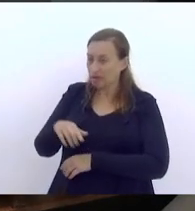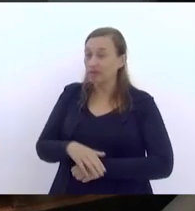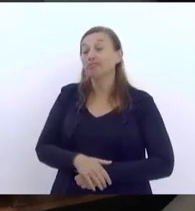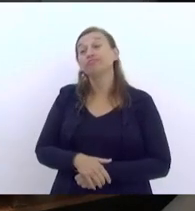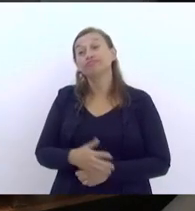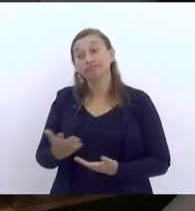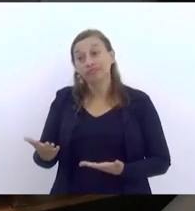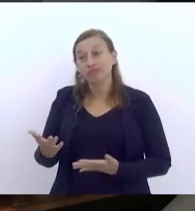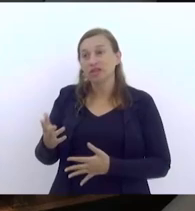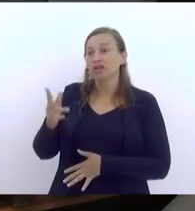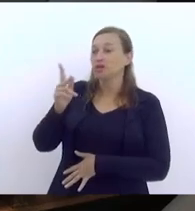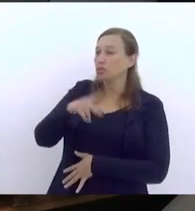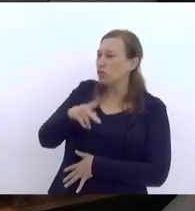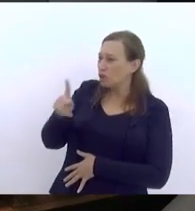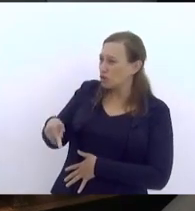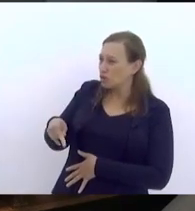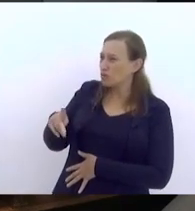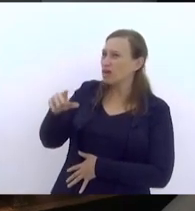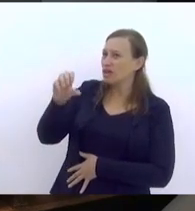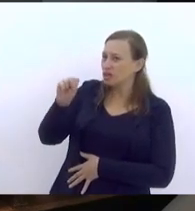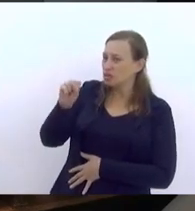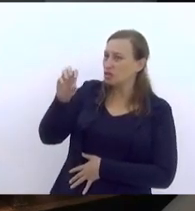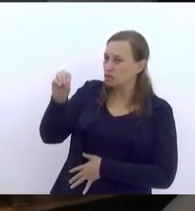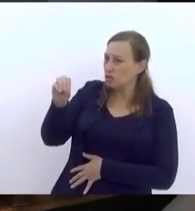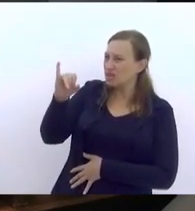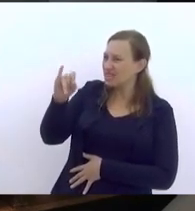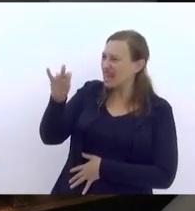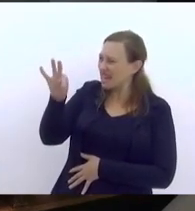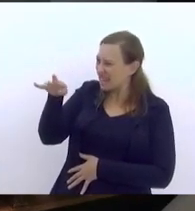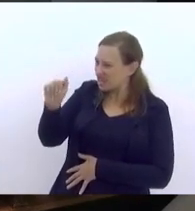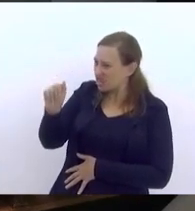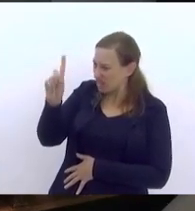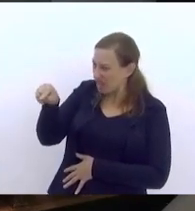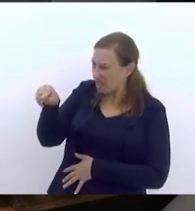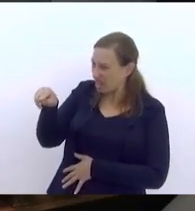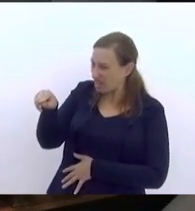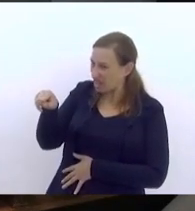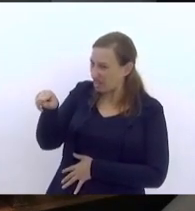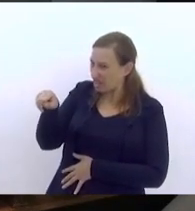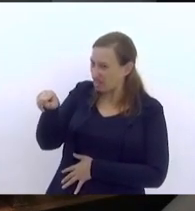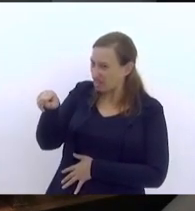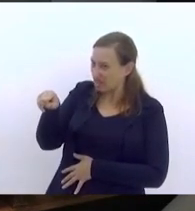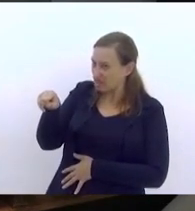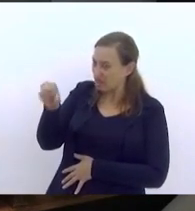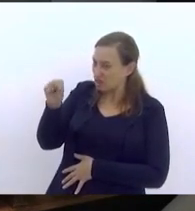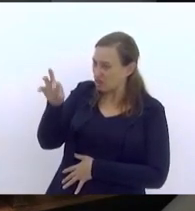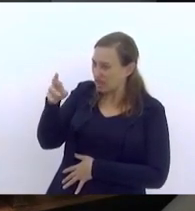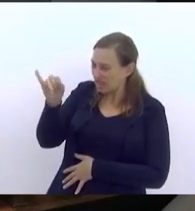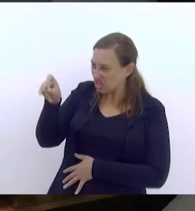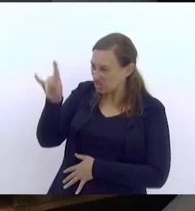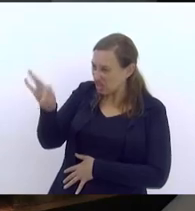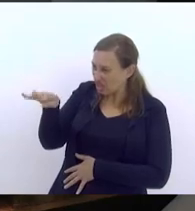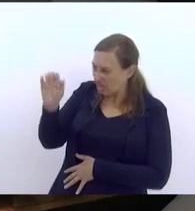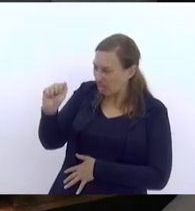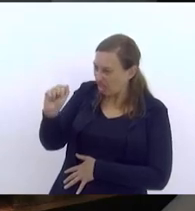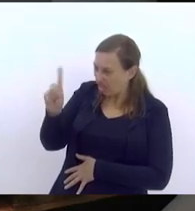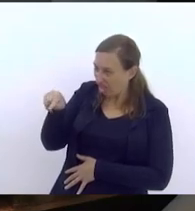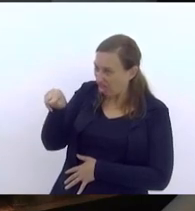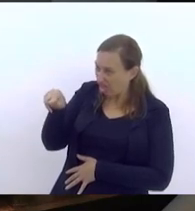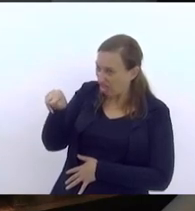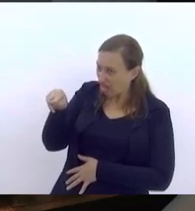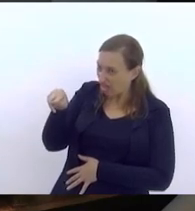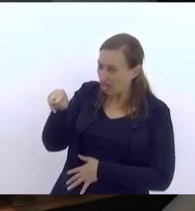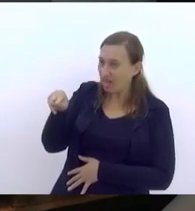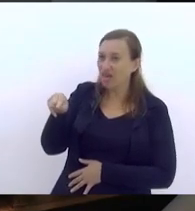Tá. Vossa Excelência. Vossa Excelência. Vossa Excelência é socialista? É